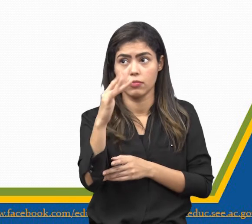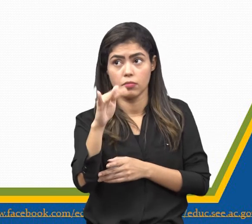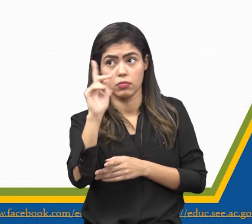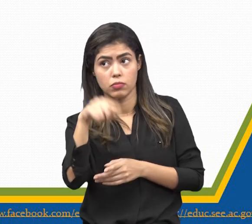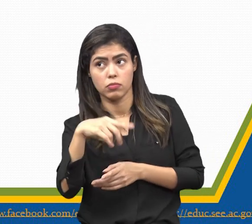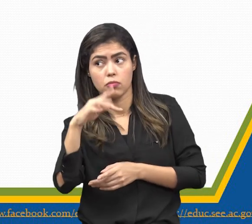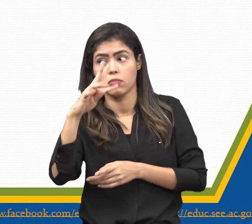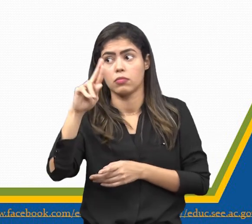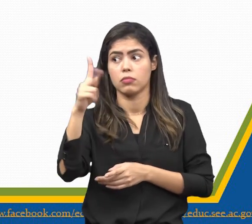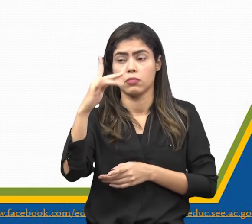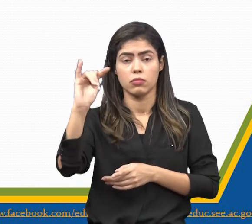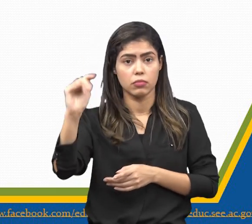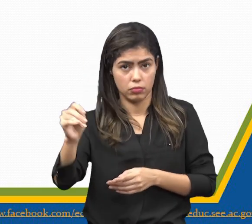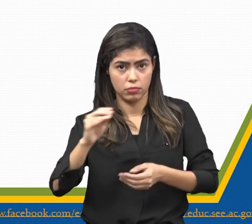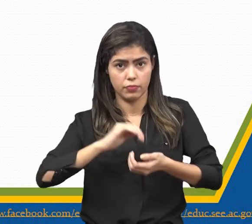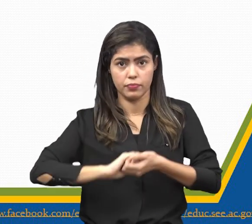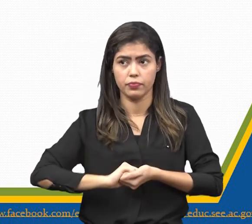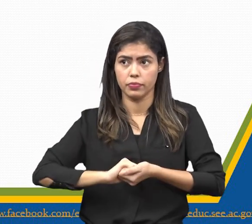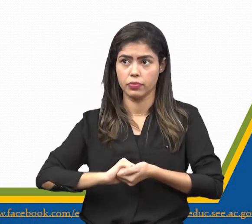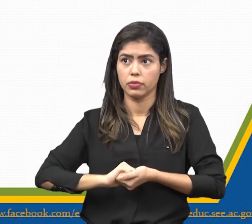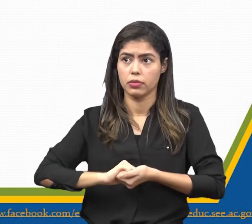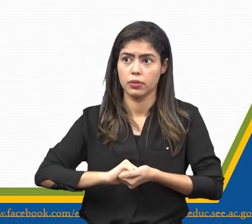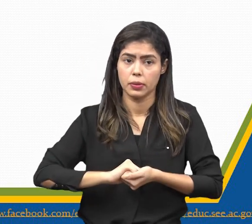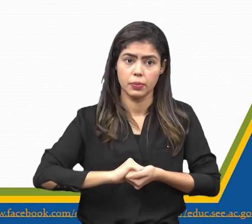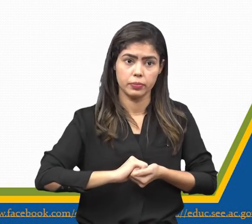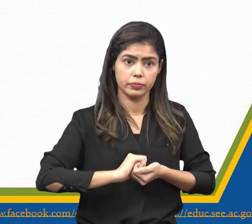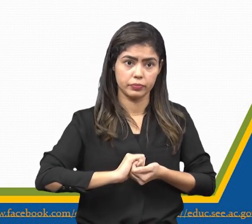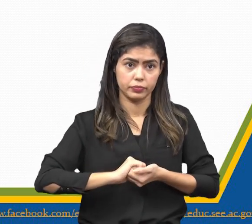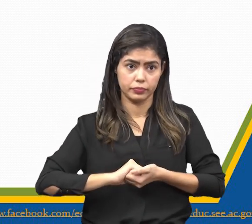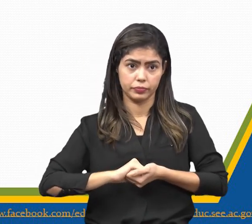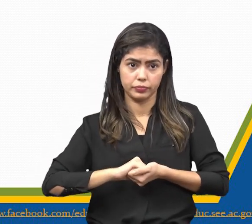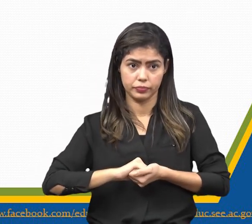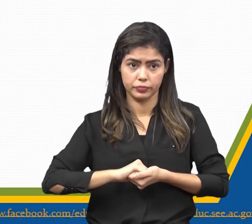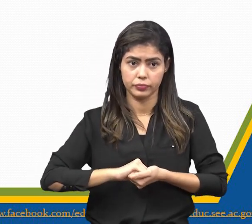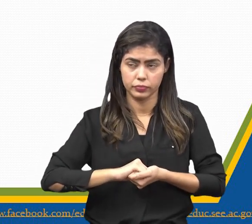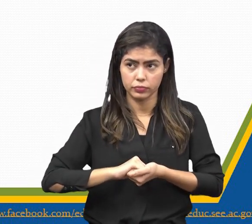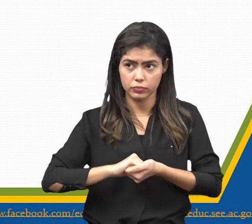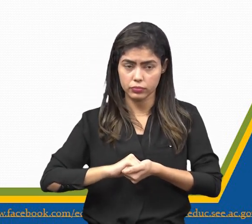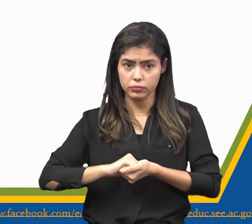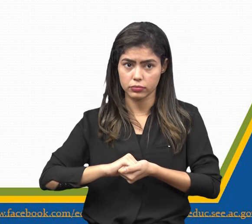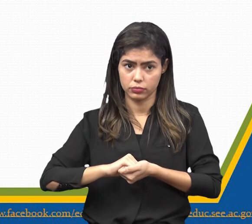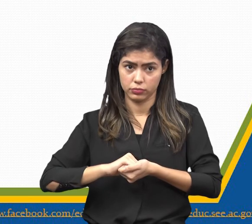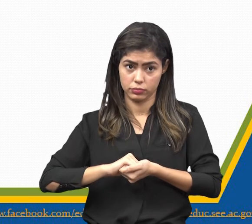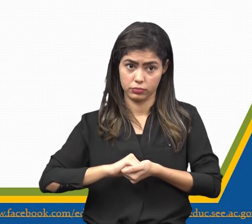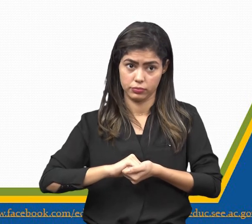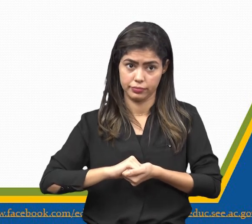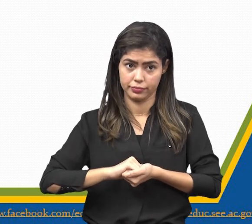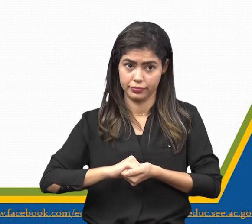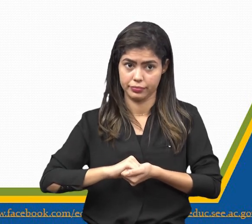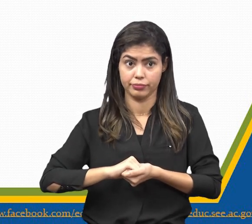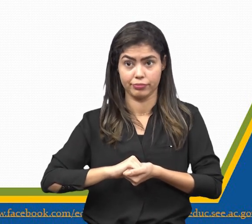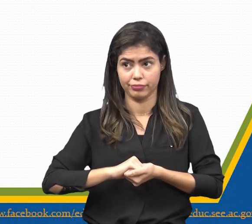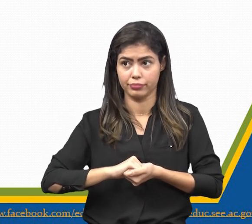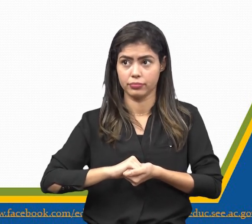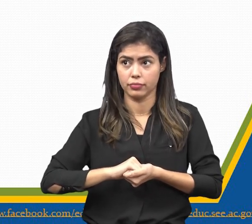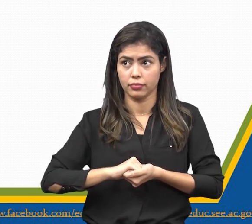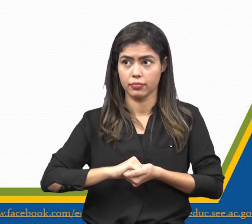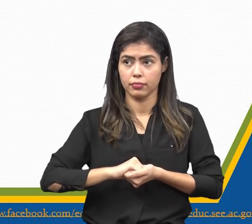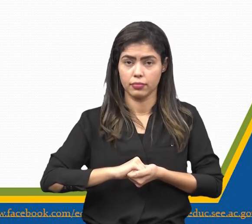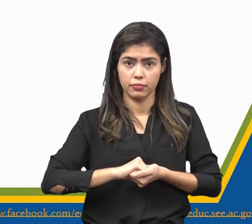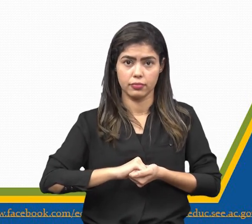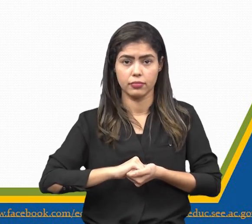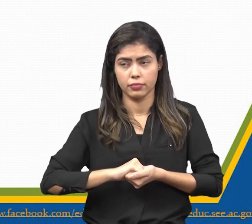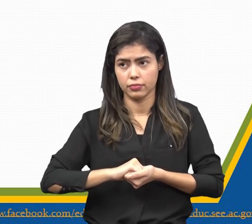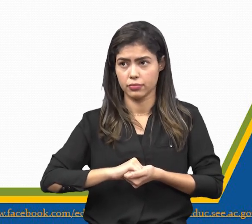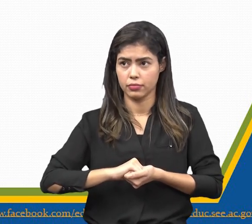that. E the security guard was working that night, didn't see anything. Então, agora eu tô